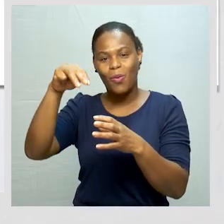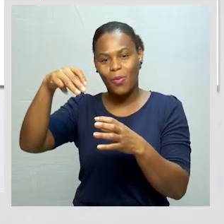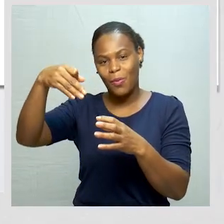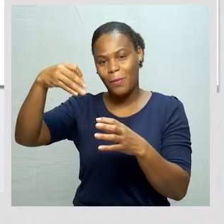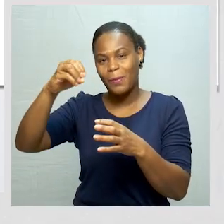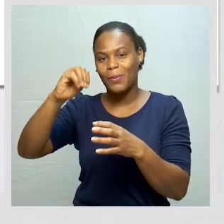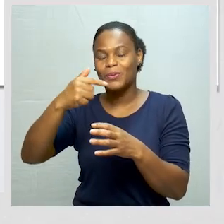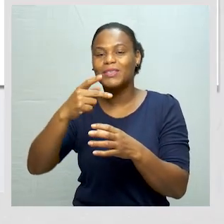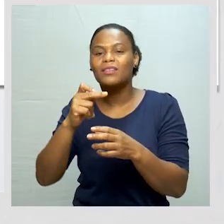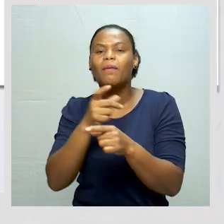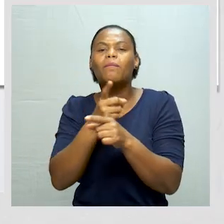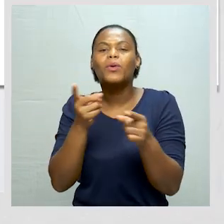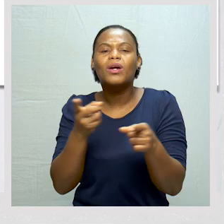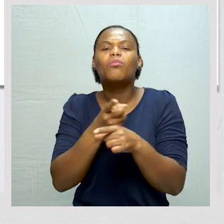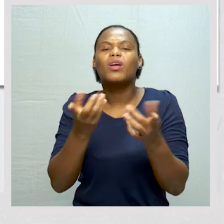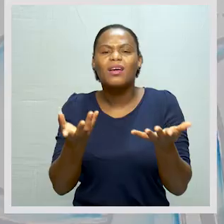composta.